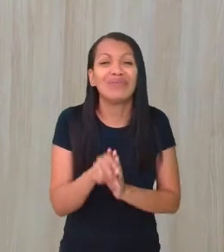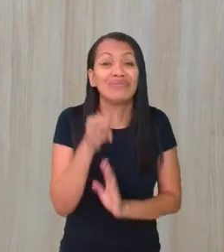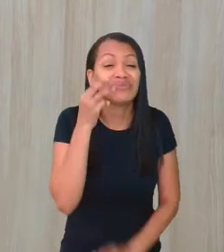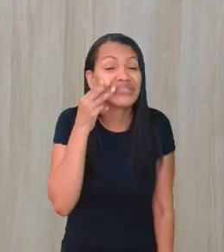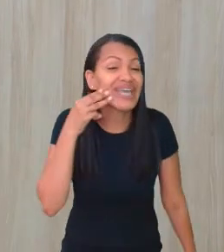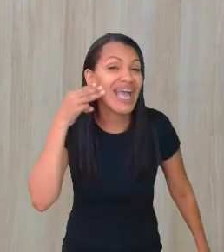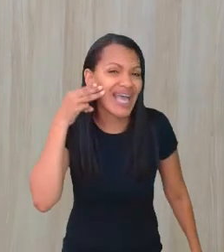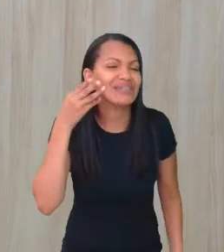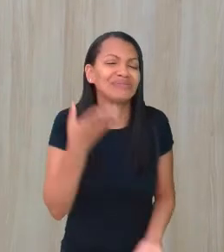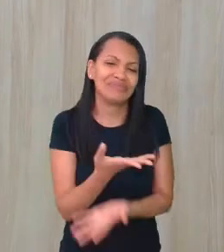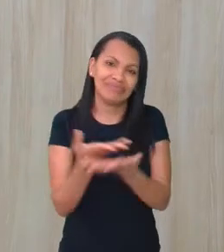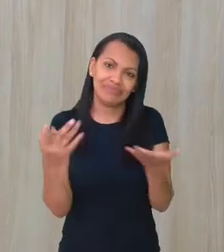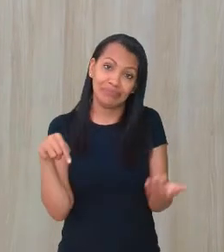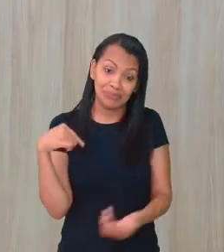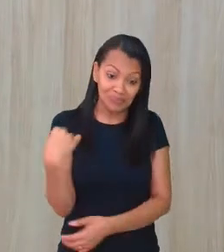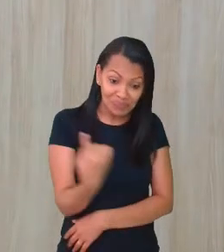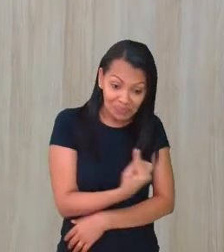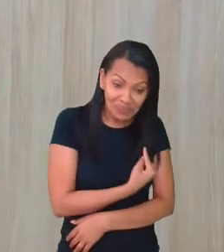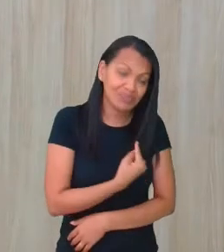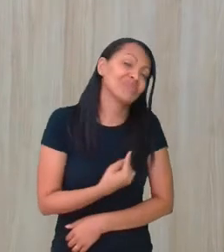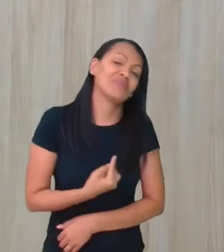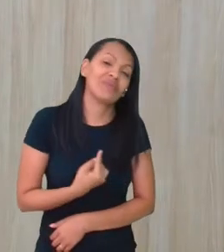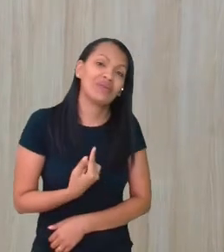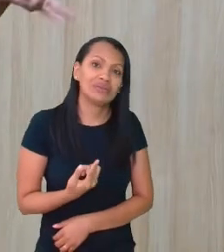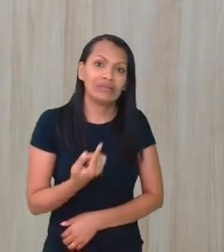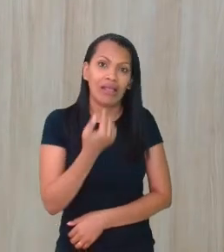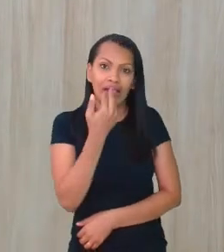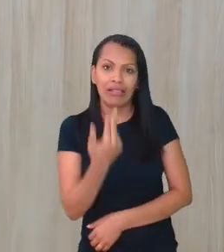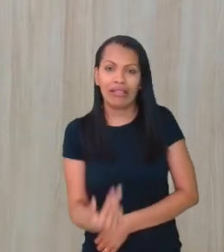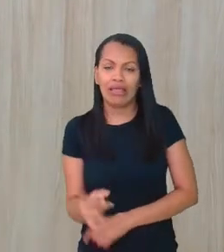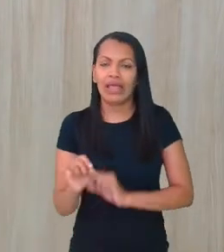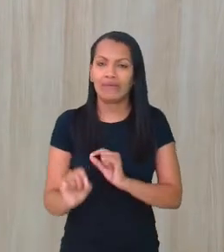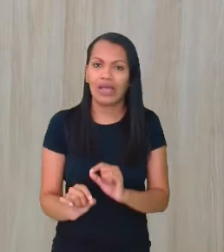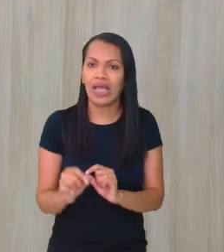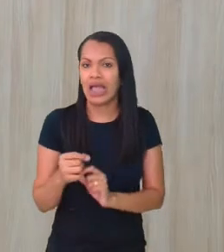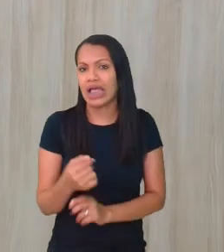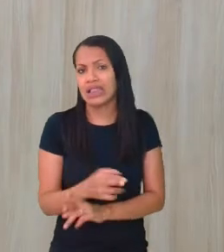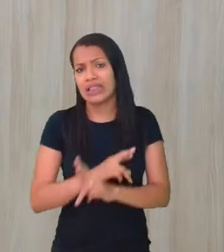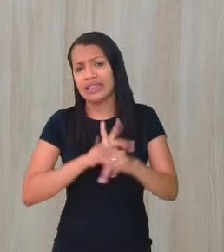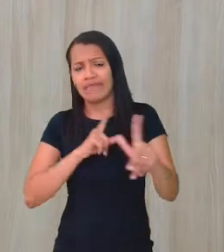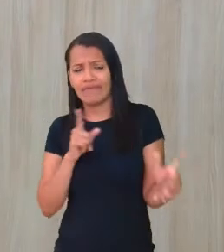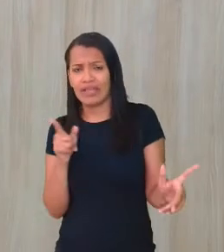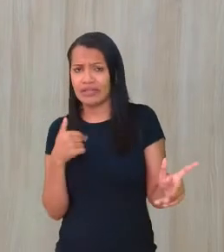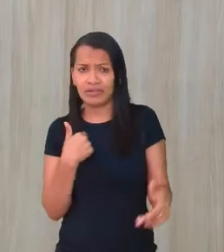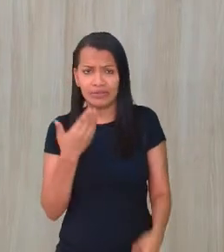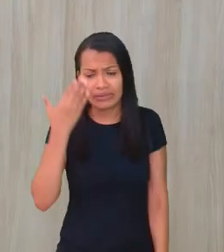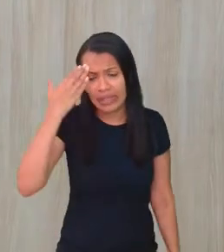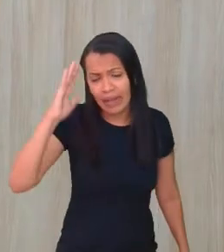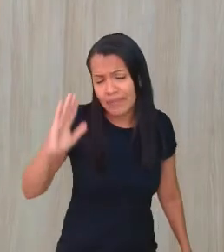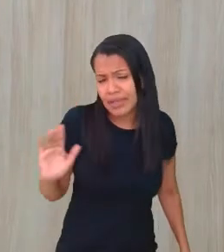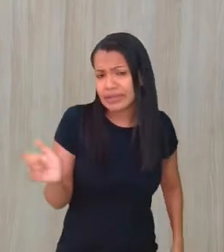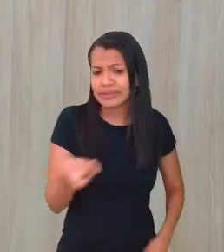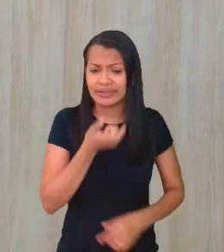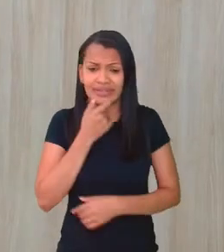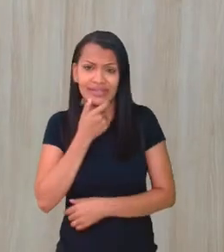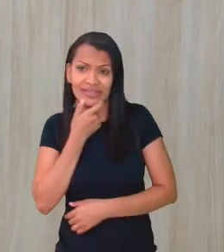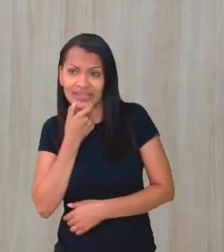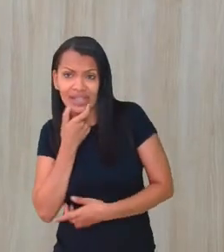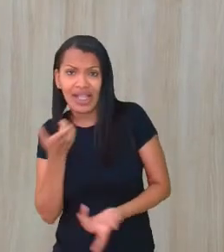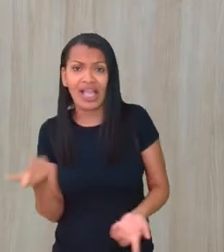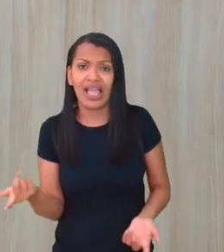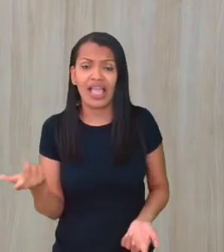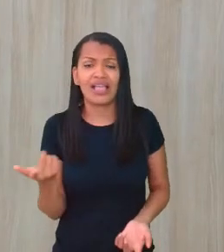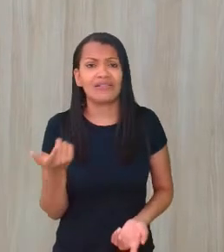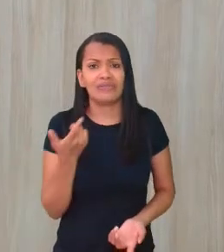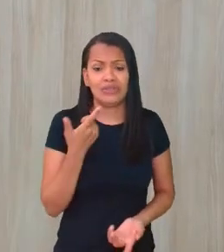língua estrangeira é completamente diferente da de um cachorro. A gente não sabia que inglês e espanhol não eram as línguas estrangeiras